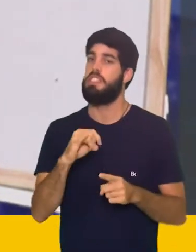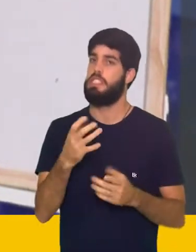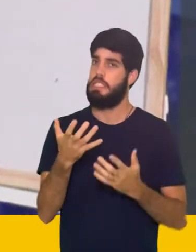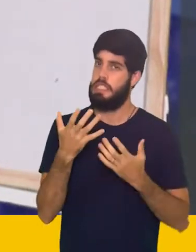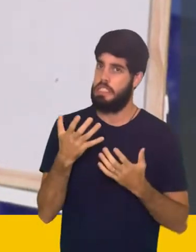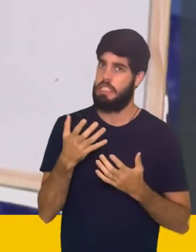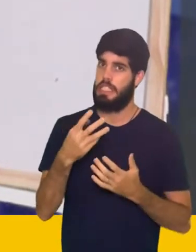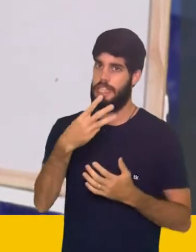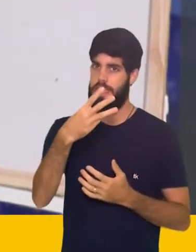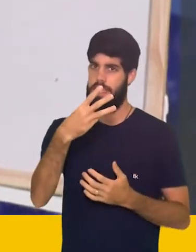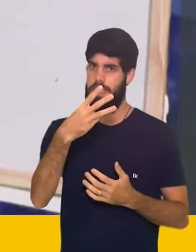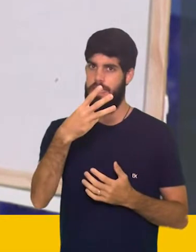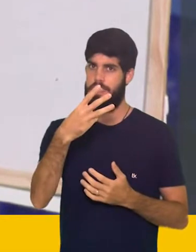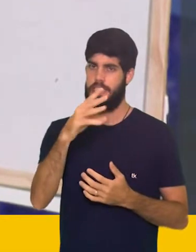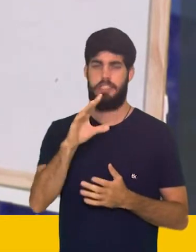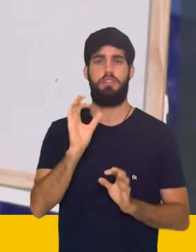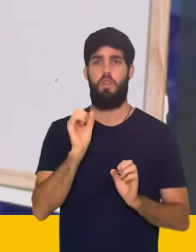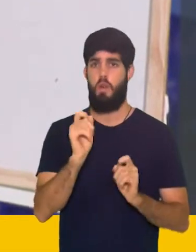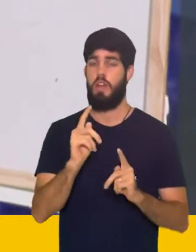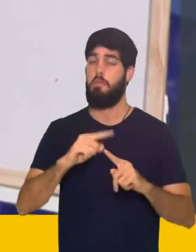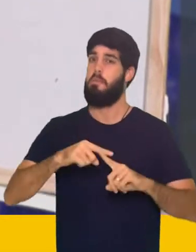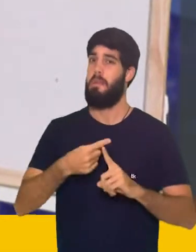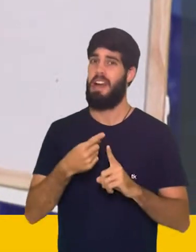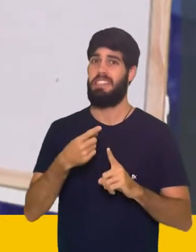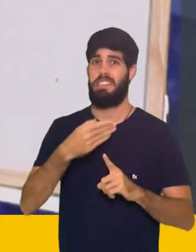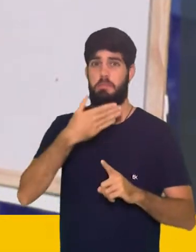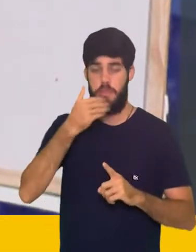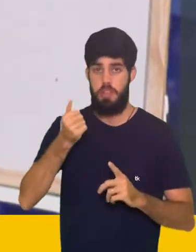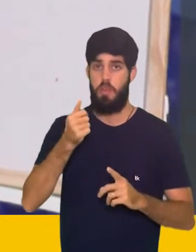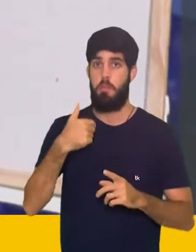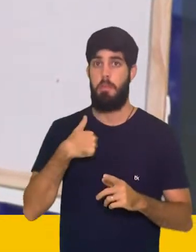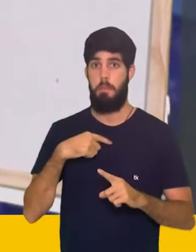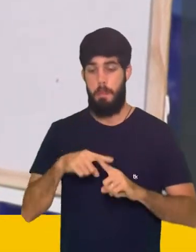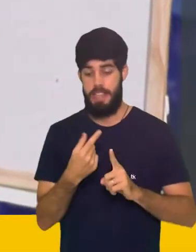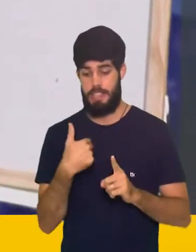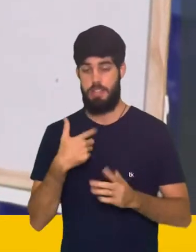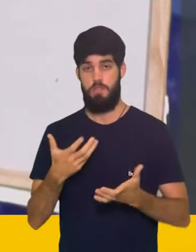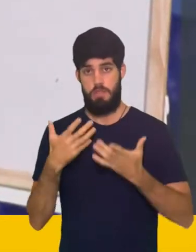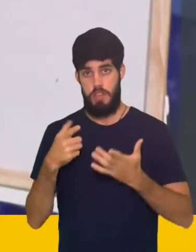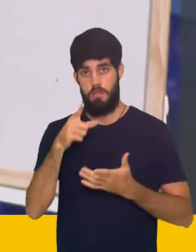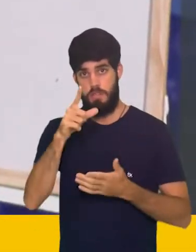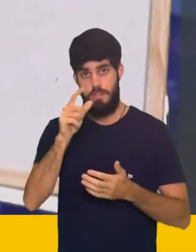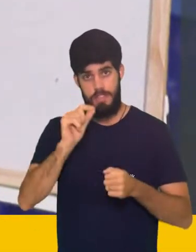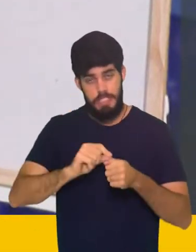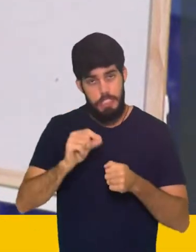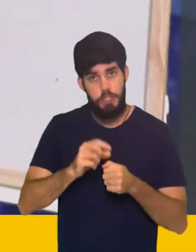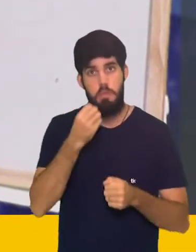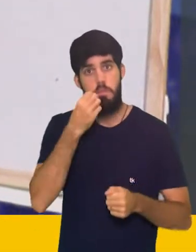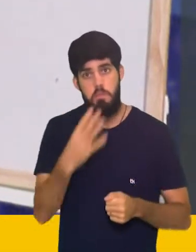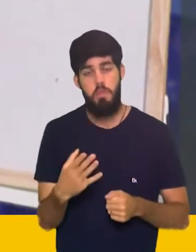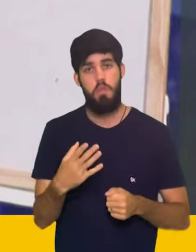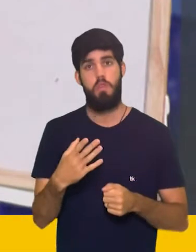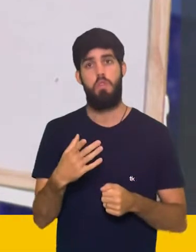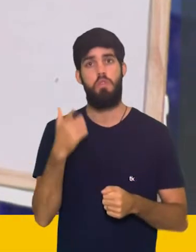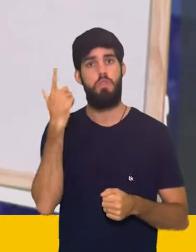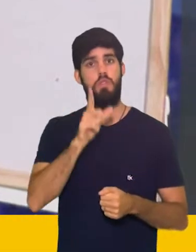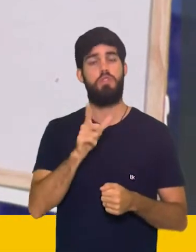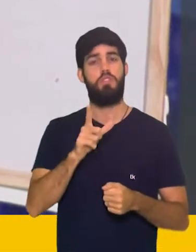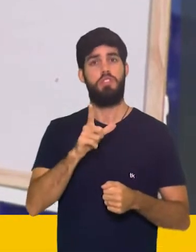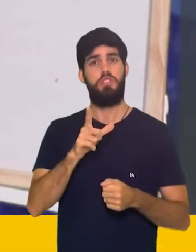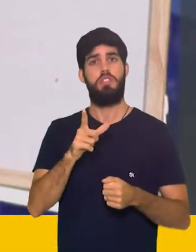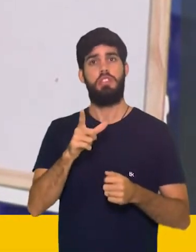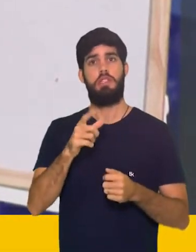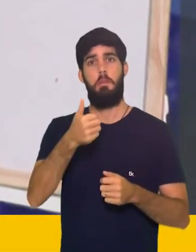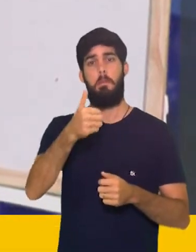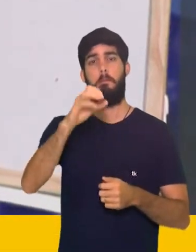Só que eu não quero você só cumprindo. Eu quero você fazendo bom para que você tire 1000. Porque é fácil você tirar